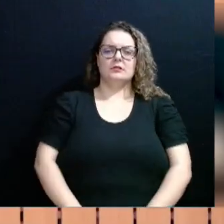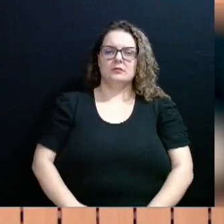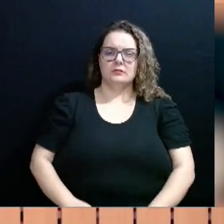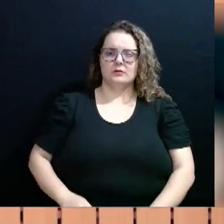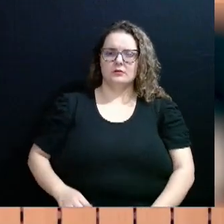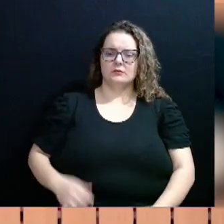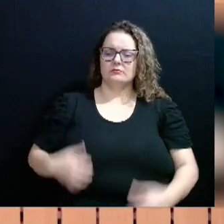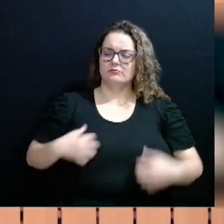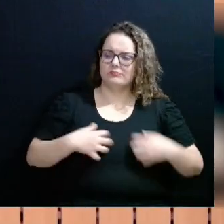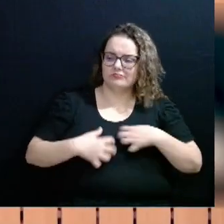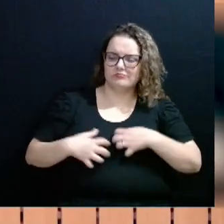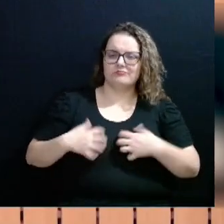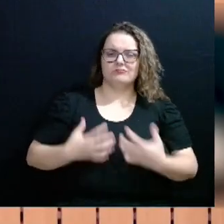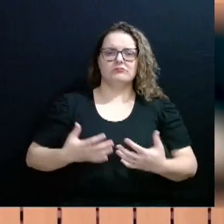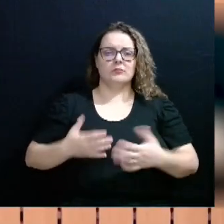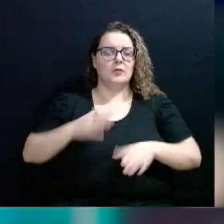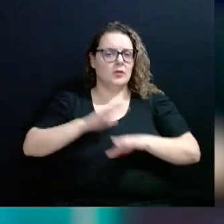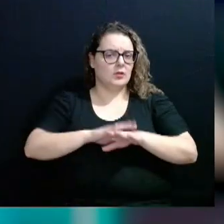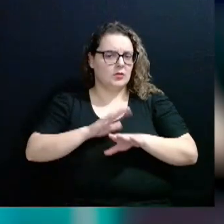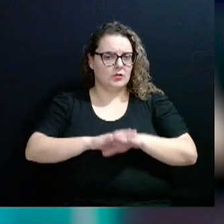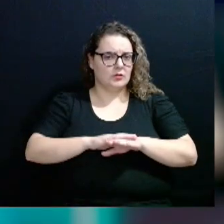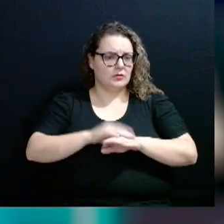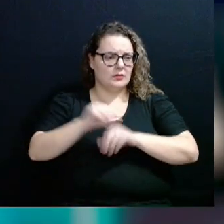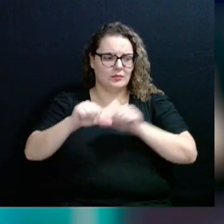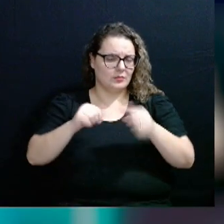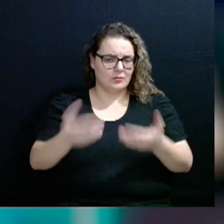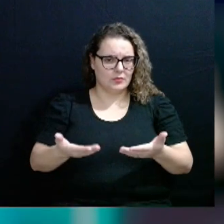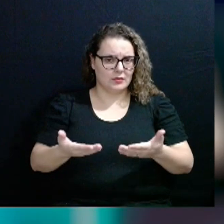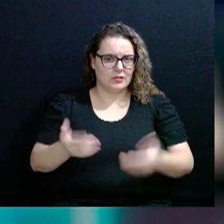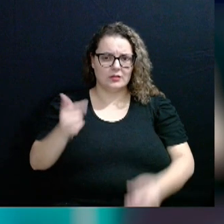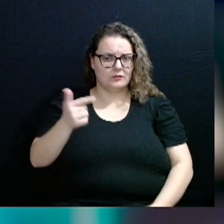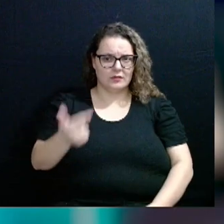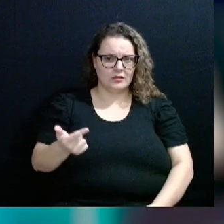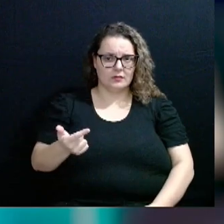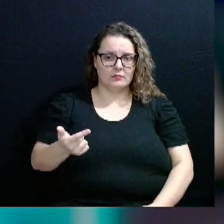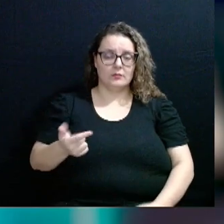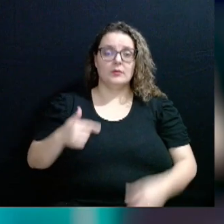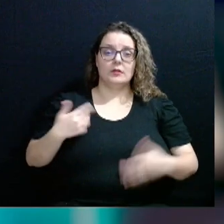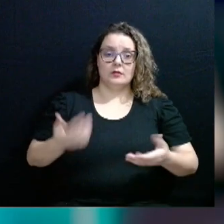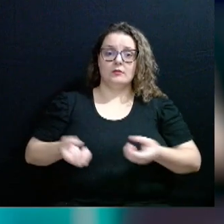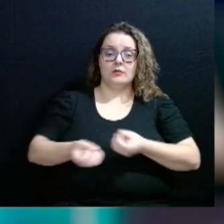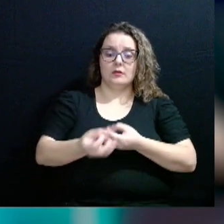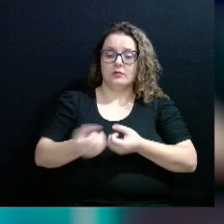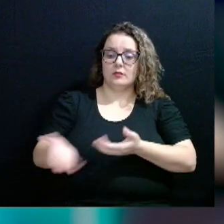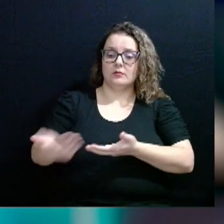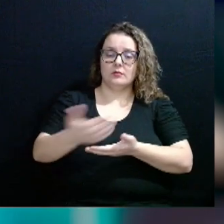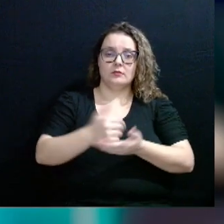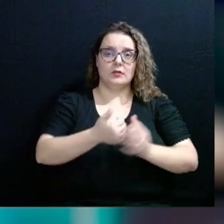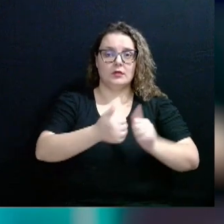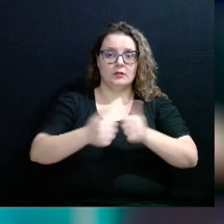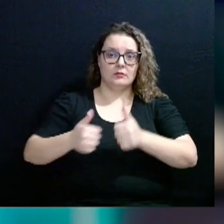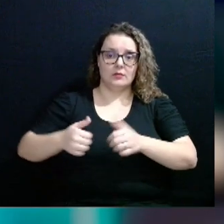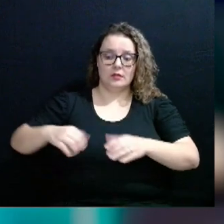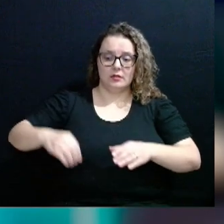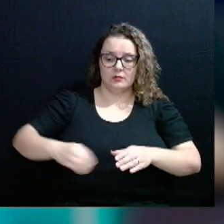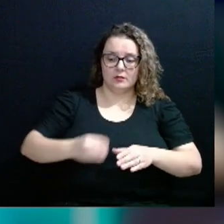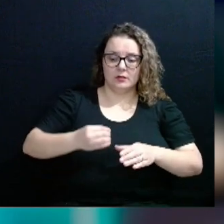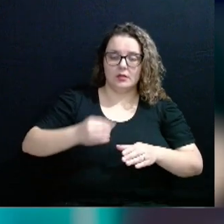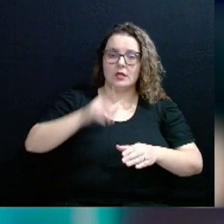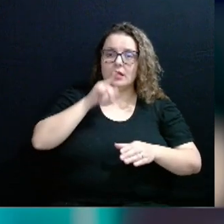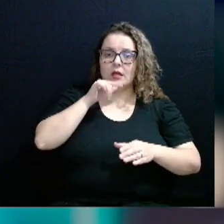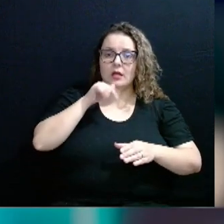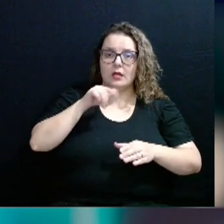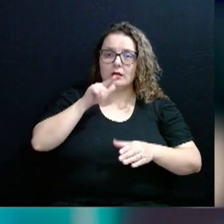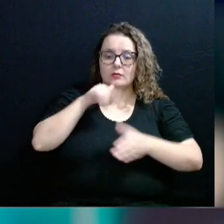alguma atitude para mudar essa situação? Coletamos e analisamos a água, como que ela está, qual foi o resultado dessa água, se